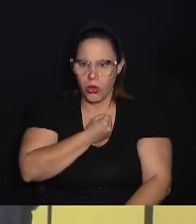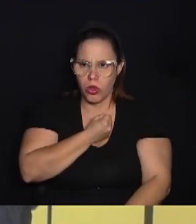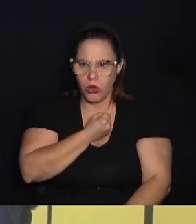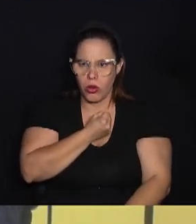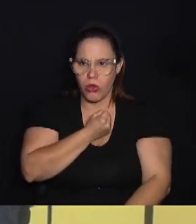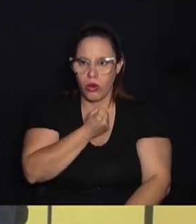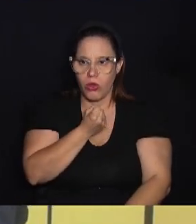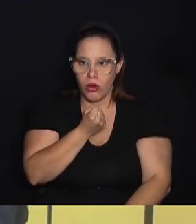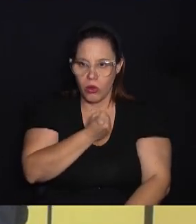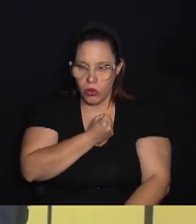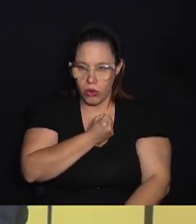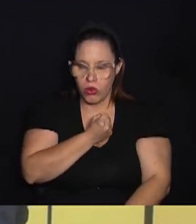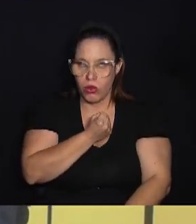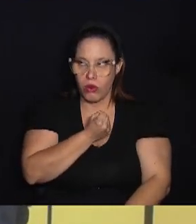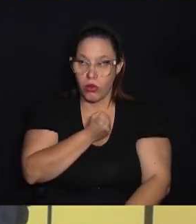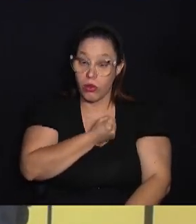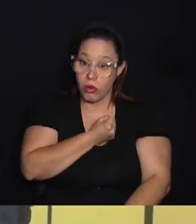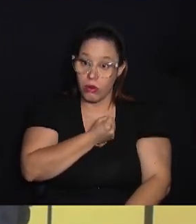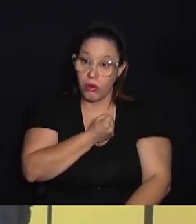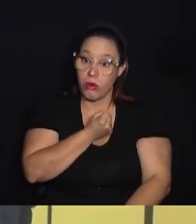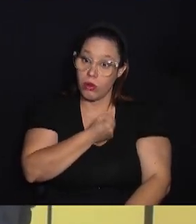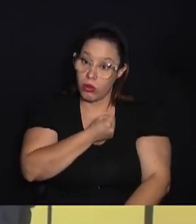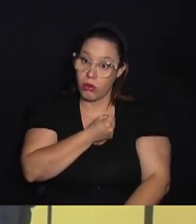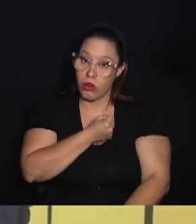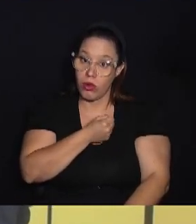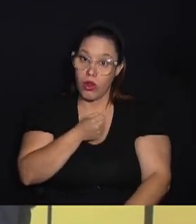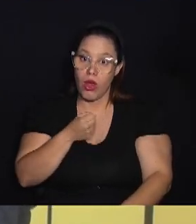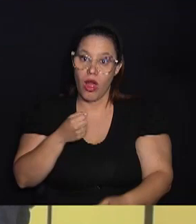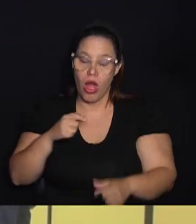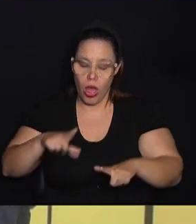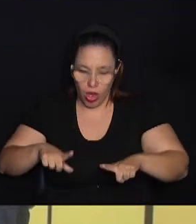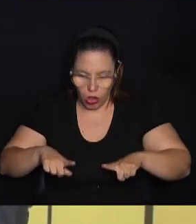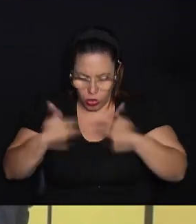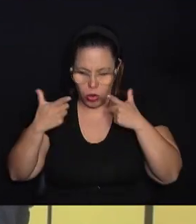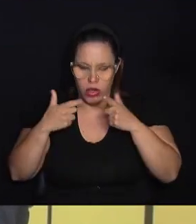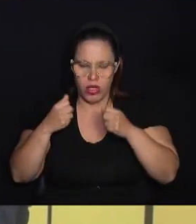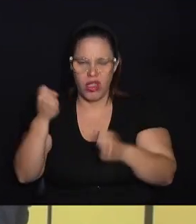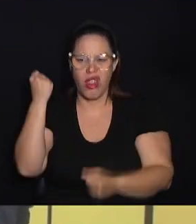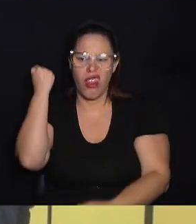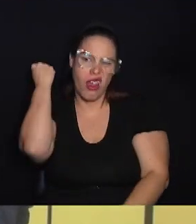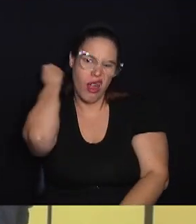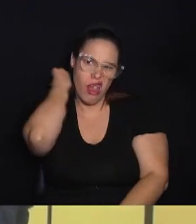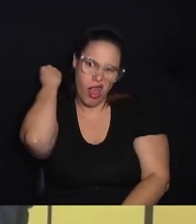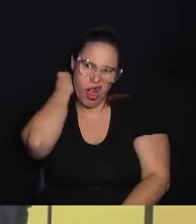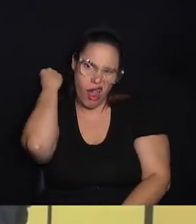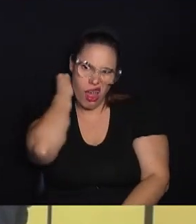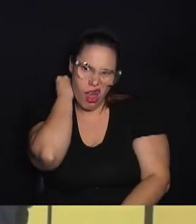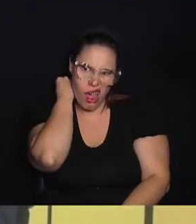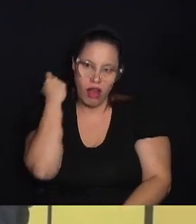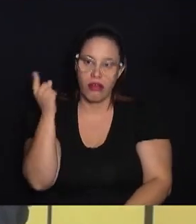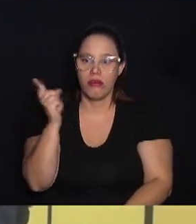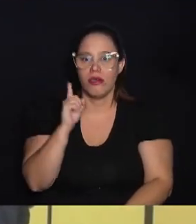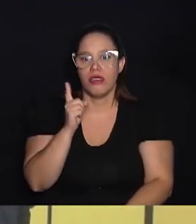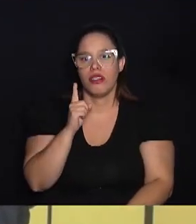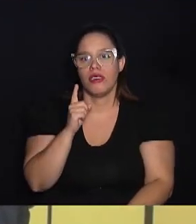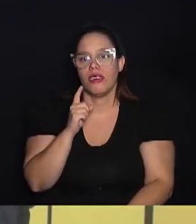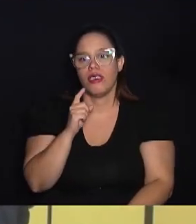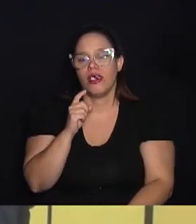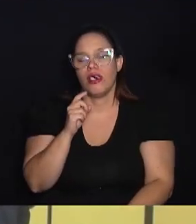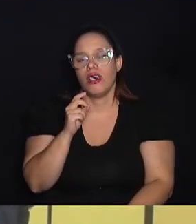sistema nervoso autônomo que não é de luta e fuga não é do estess é o parassimpático que é o sistema de